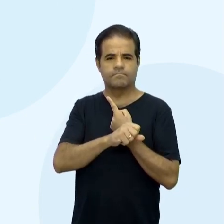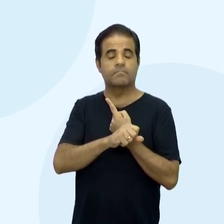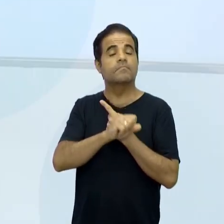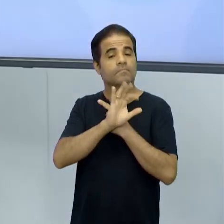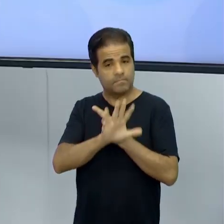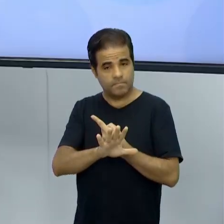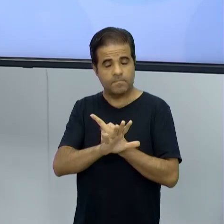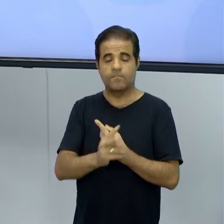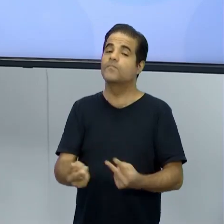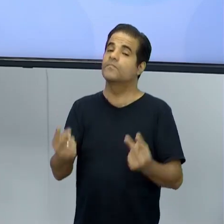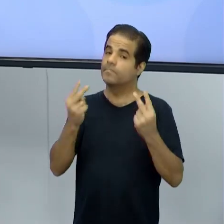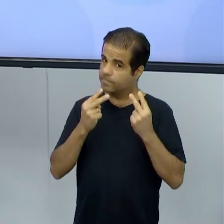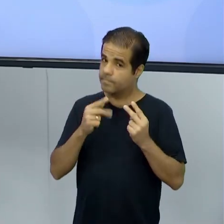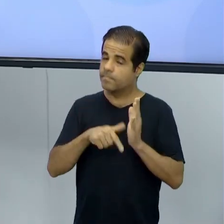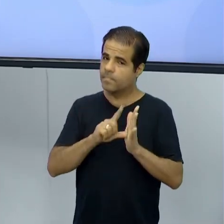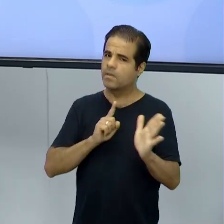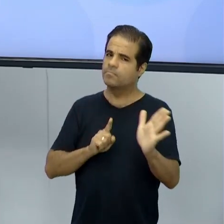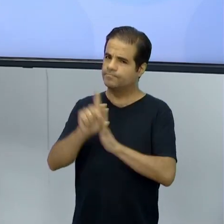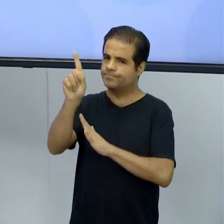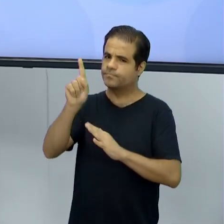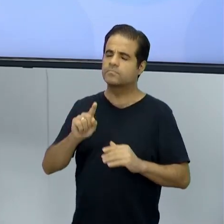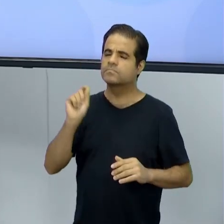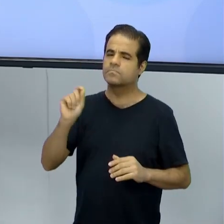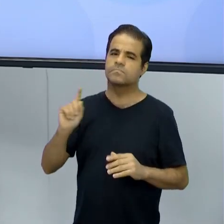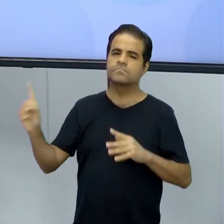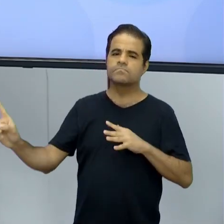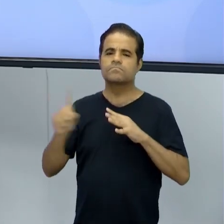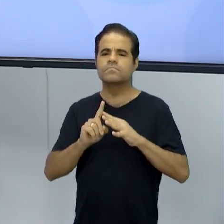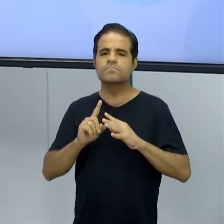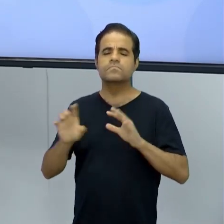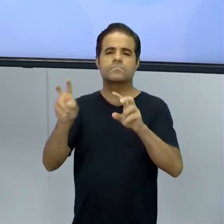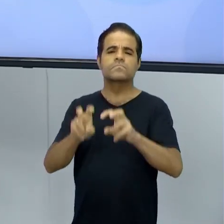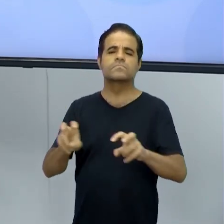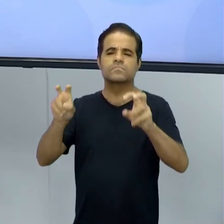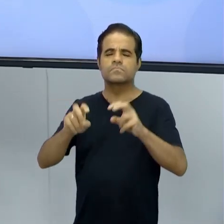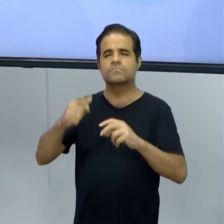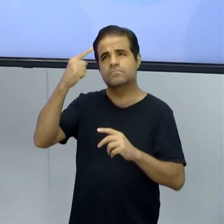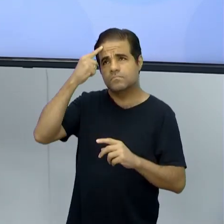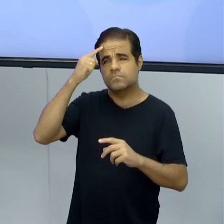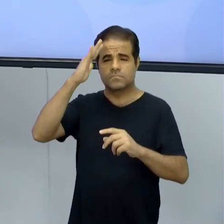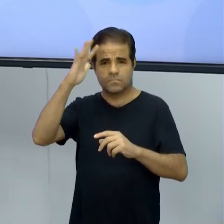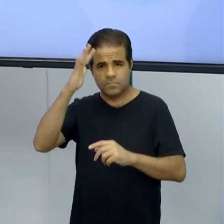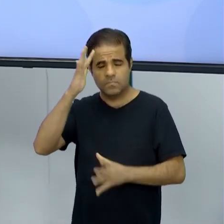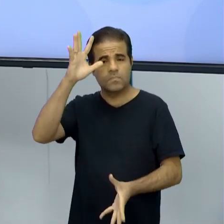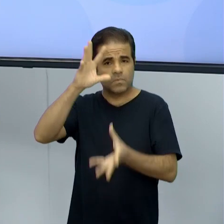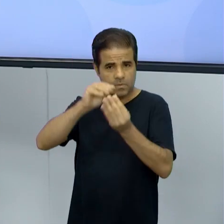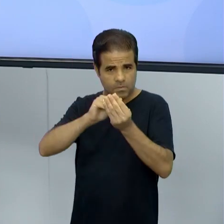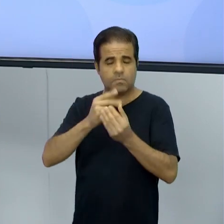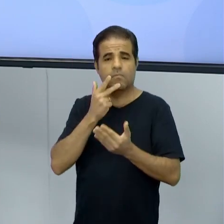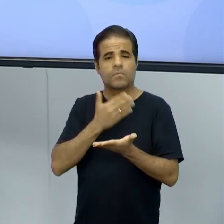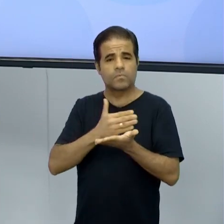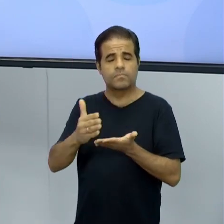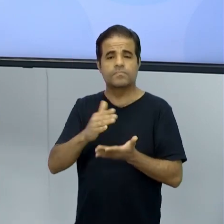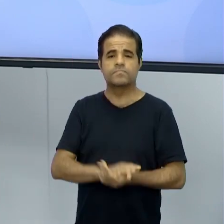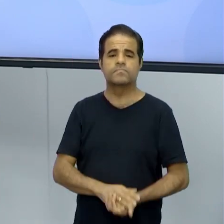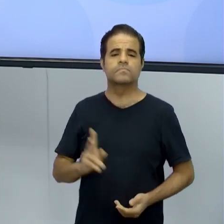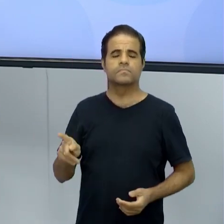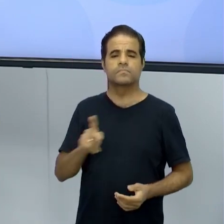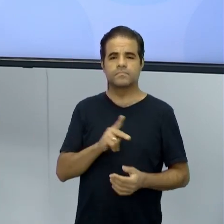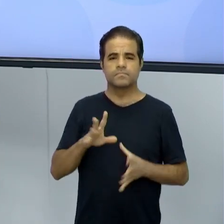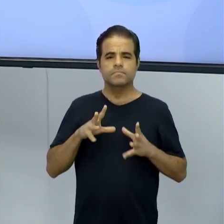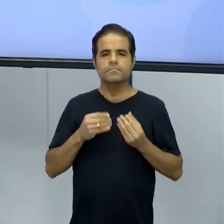Então, volta para mim, por favor. Antes de eu perguntar para vocês o que é cidadania digital, pensamos sobre isso. Foi um resuminho do que eu falei nesse comecinho.